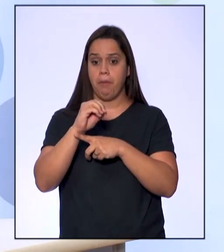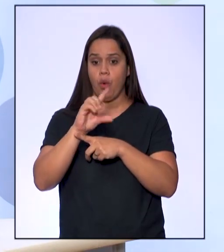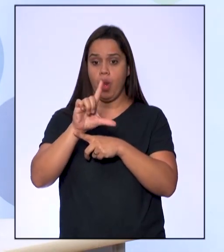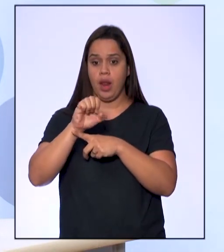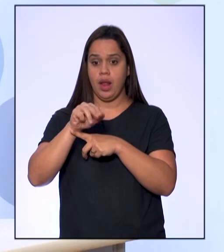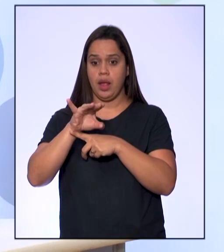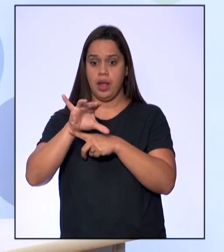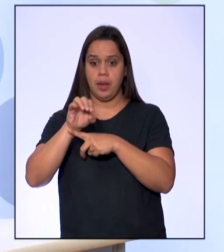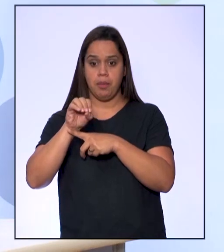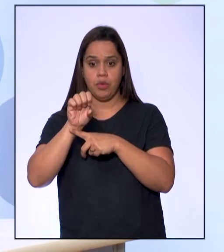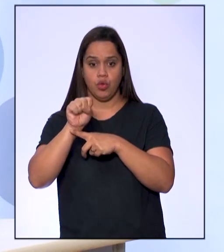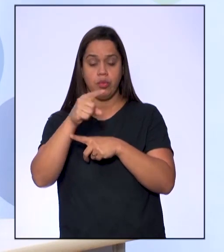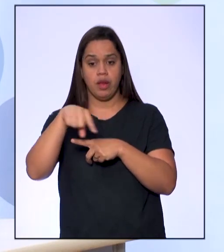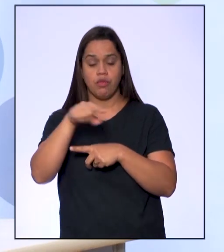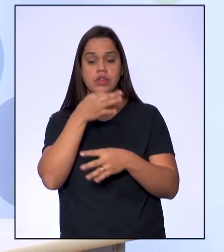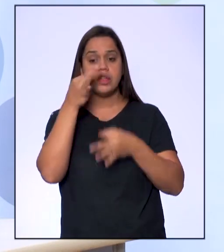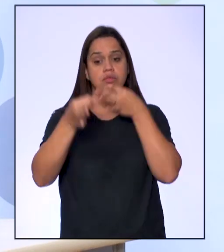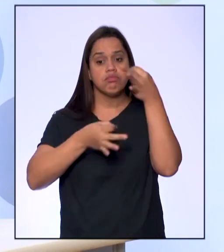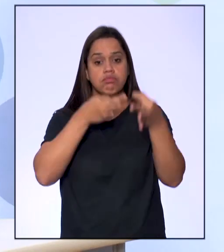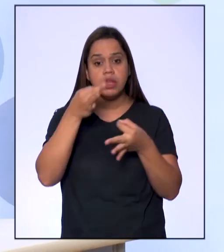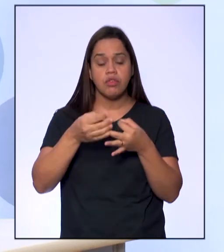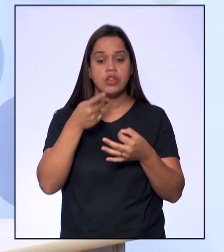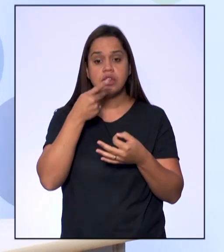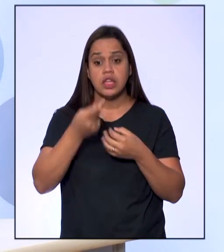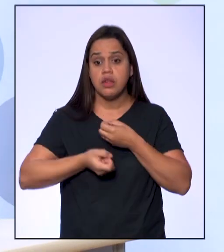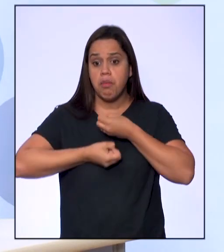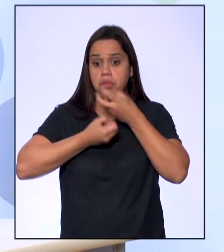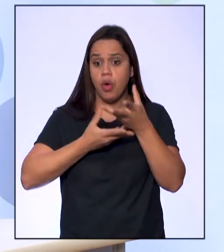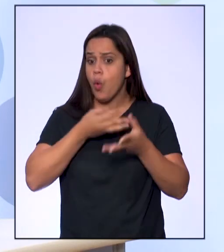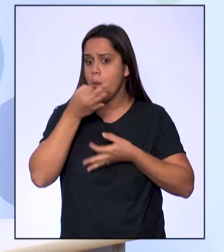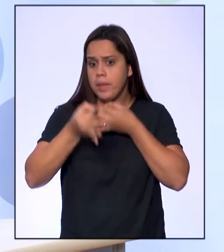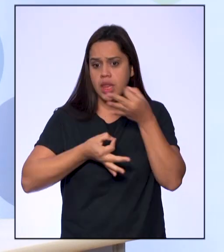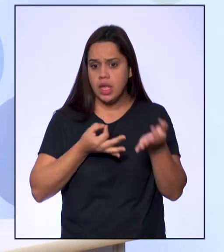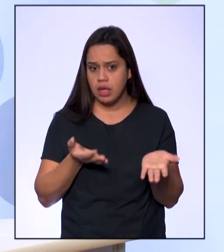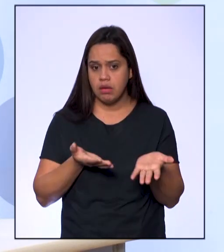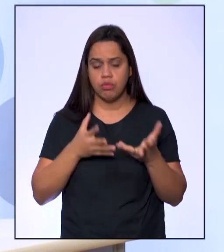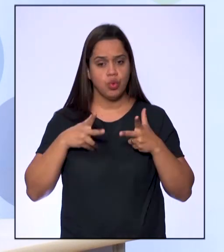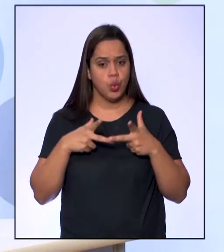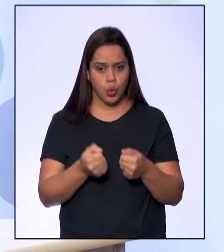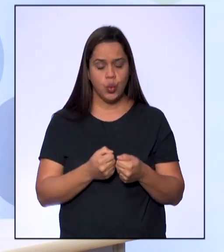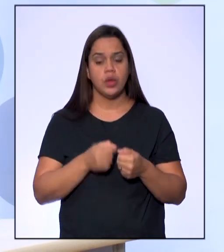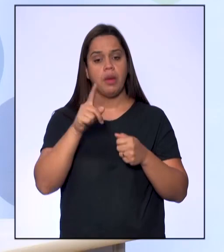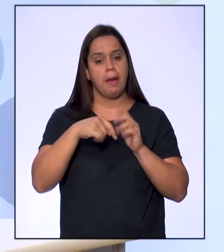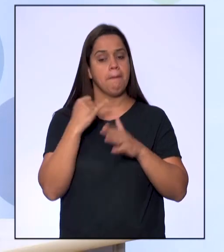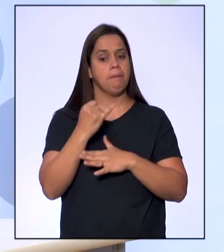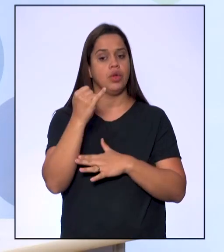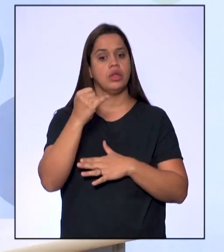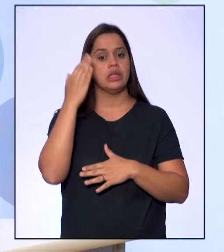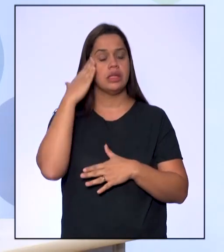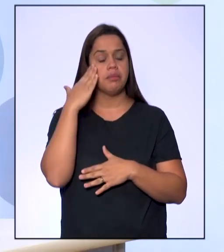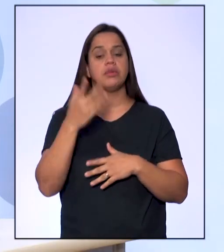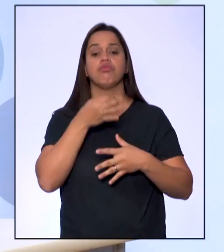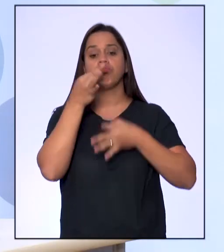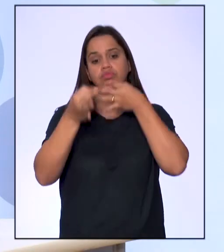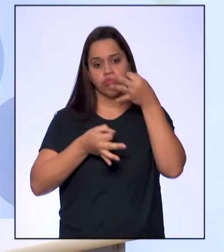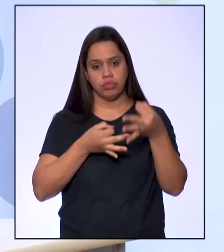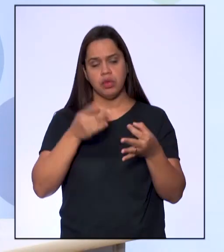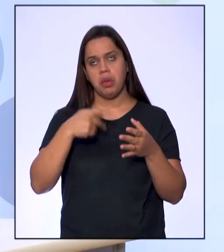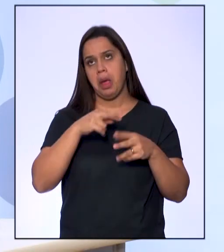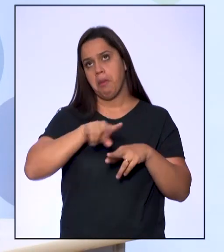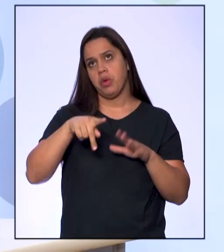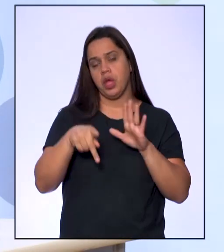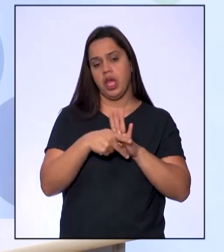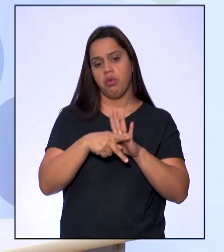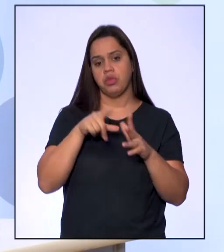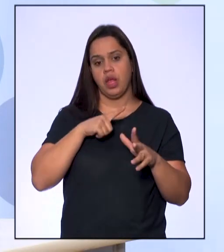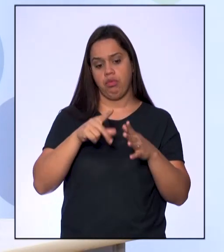vocês argumentarem, para vocês expressarem a opinião. Então, isso é muito importante. Então, não é porque eu tenho um texto polêmico que